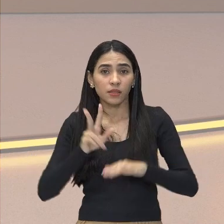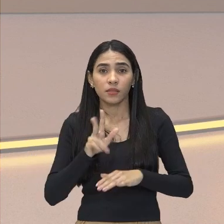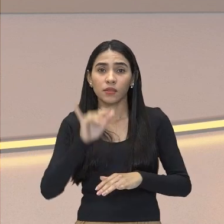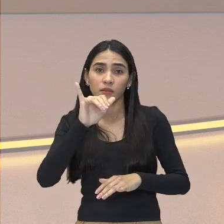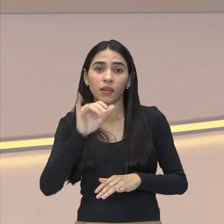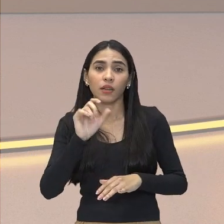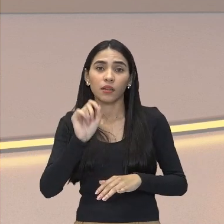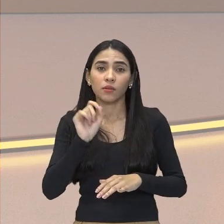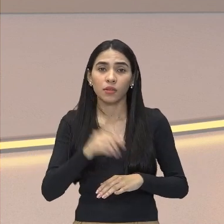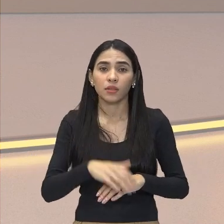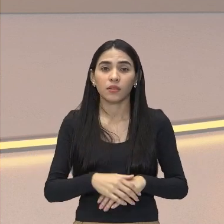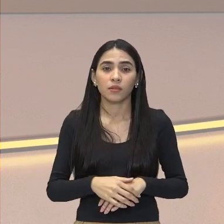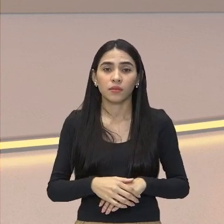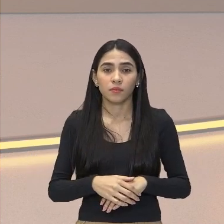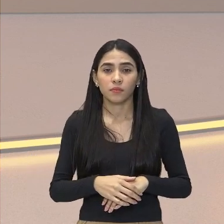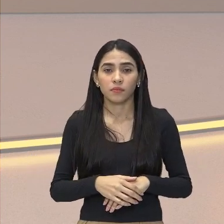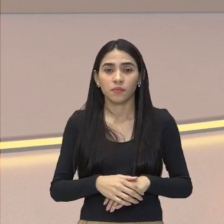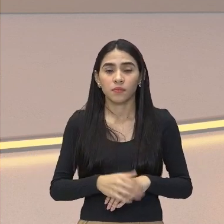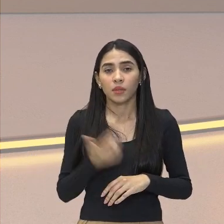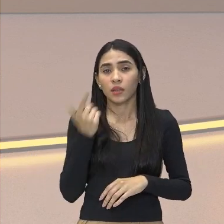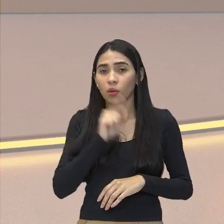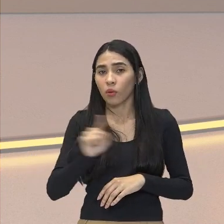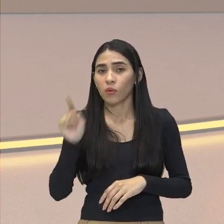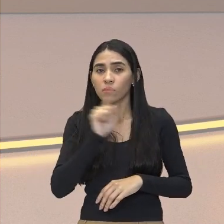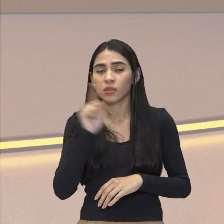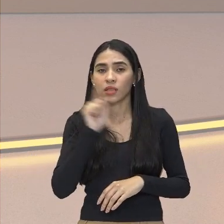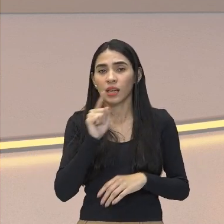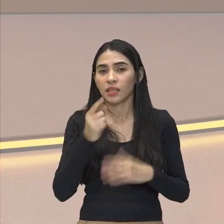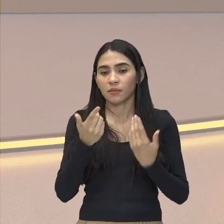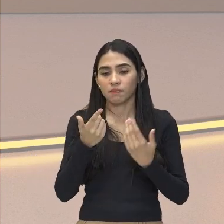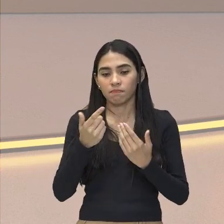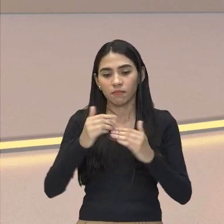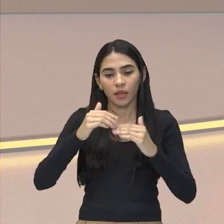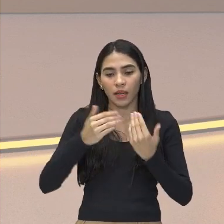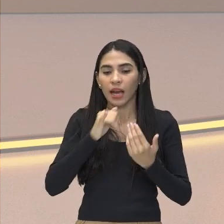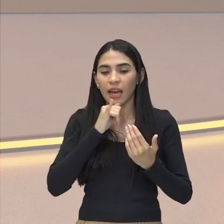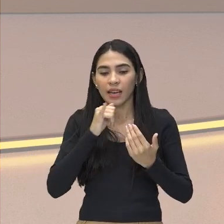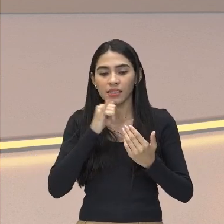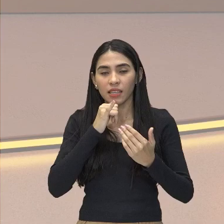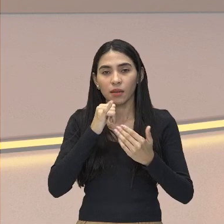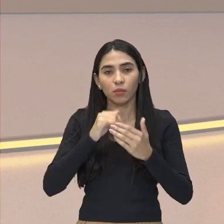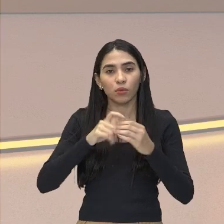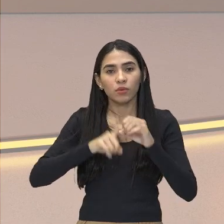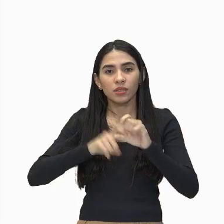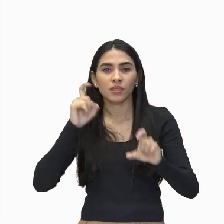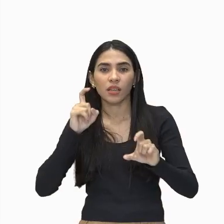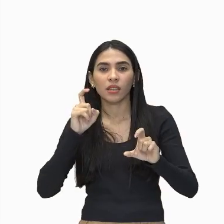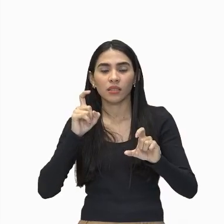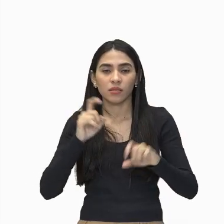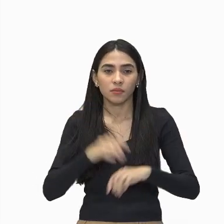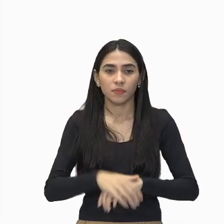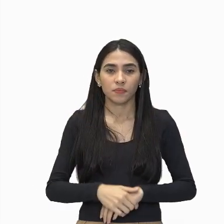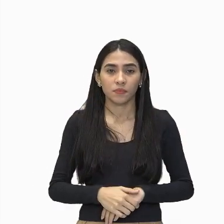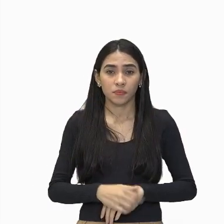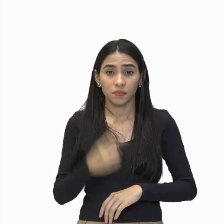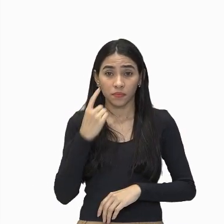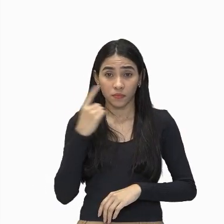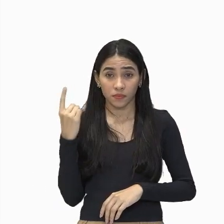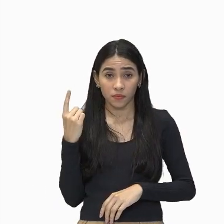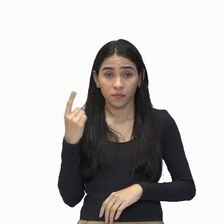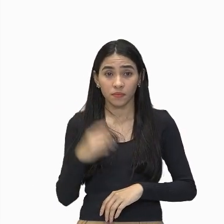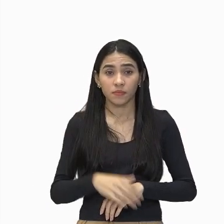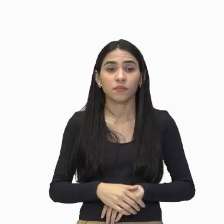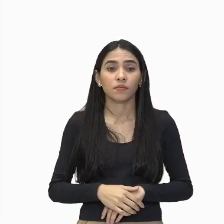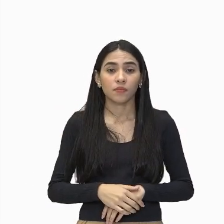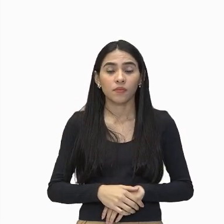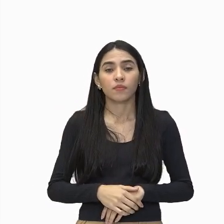comborra mesmo e a gente não consegue sair de dentro dele, acaba se afogando. Vejam só, se construiu o quê?